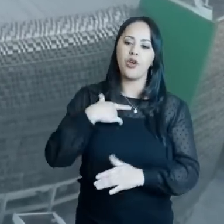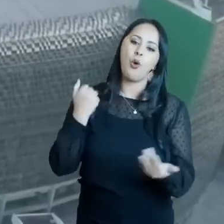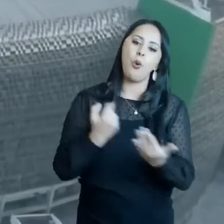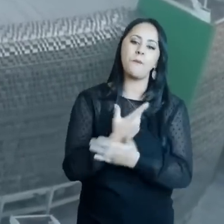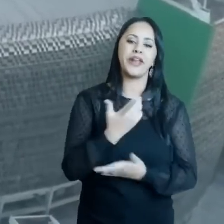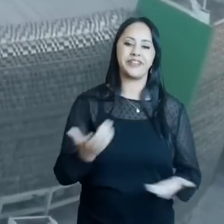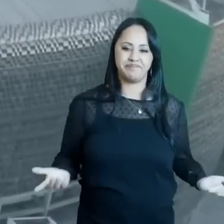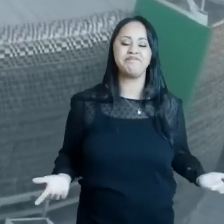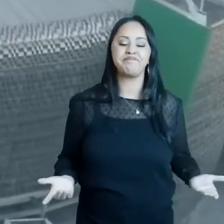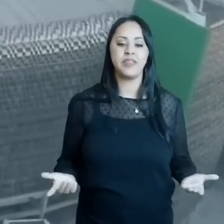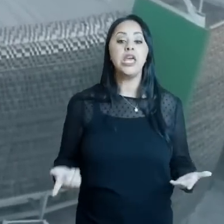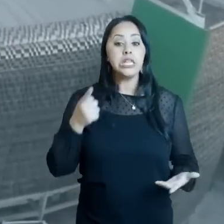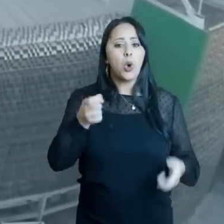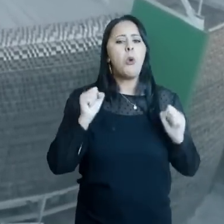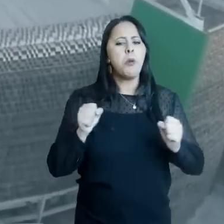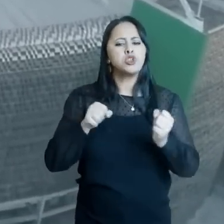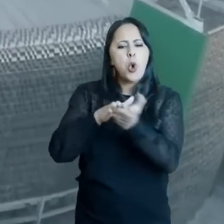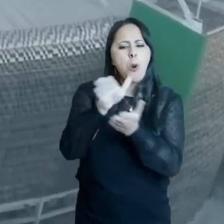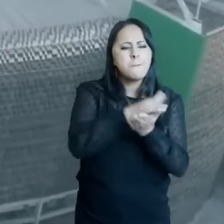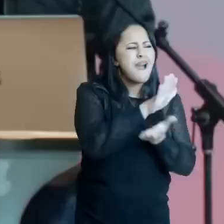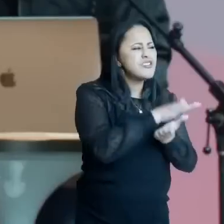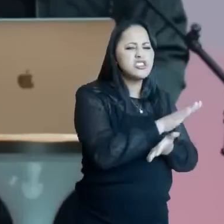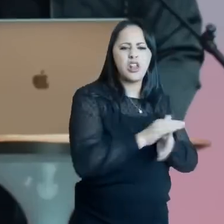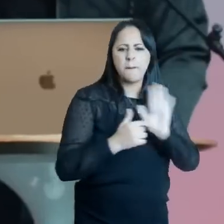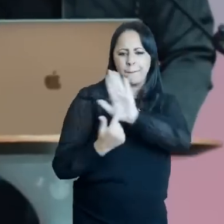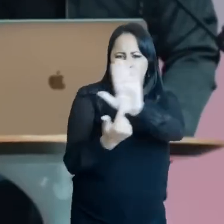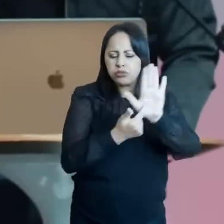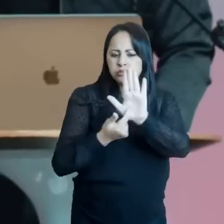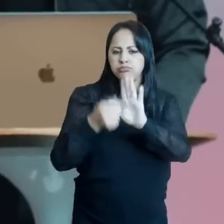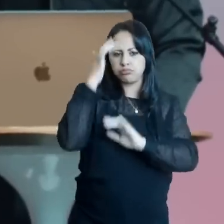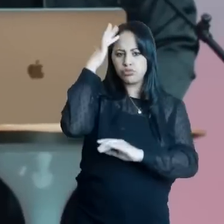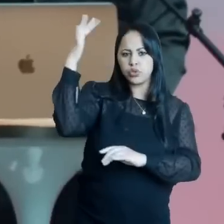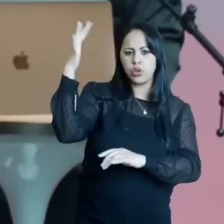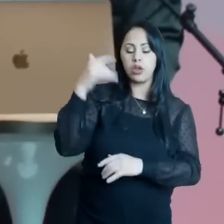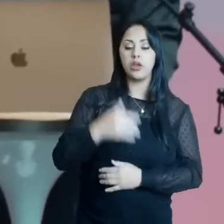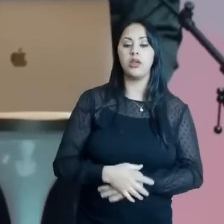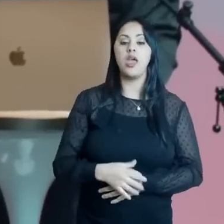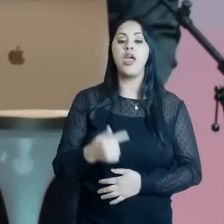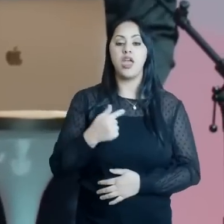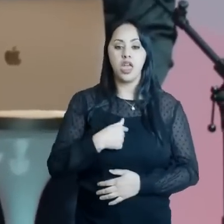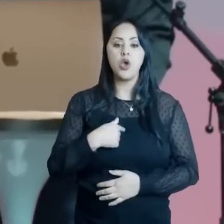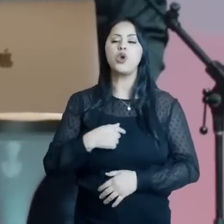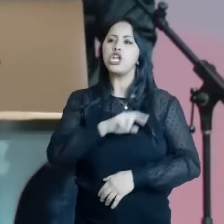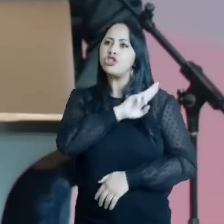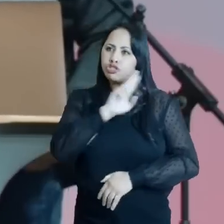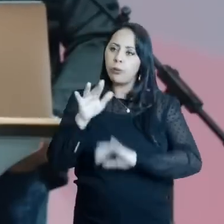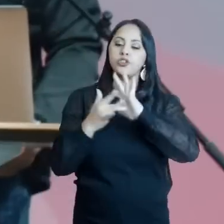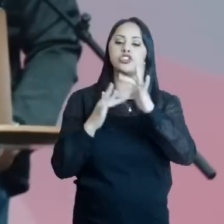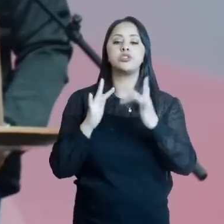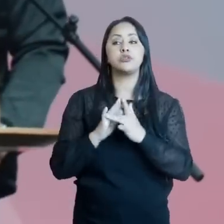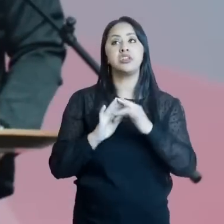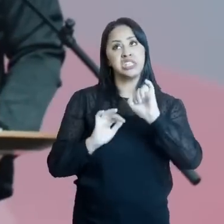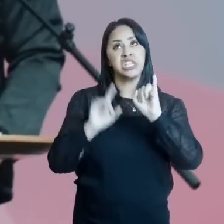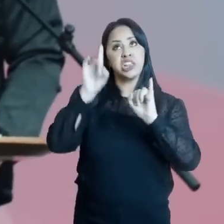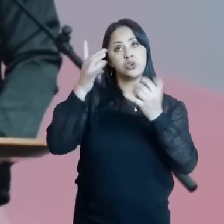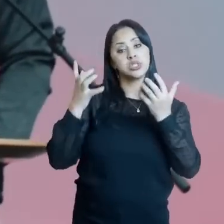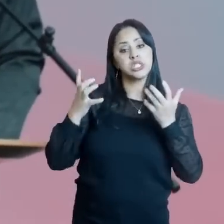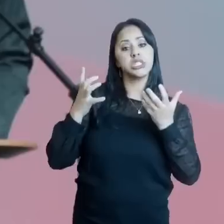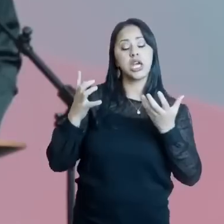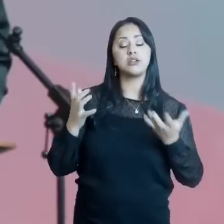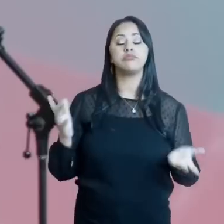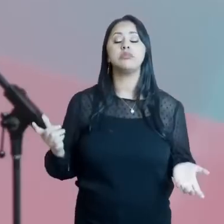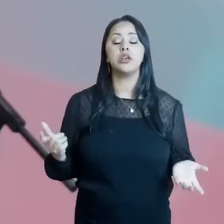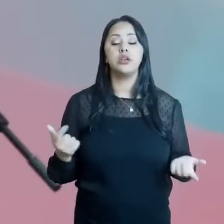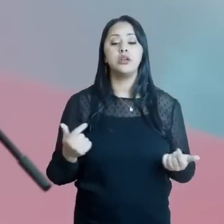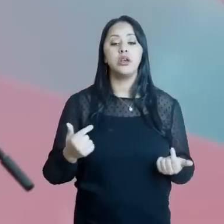sonho se realizou. Então compartilhe o seu sonho. Por isso quando eu falo para vocês que eu sonho e eu vou me tornar, em nome de Jesus Cristo, se for da vontade dele, se for para a glória